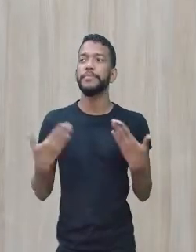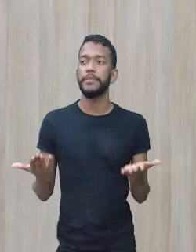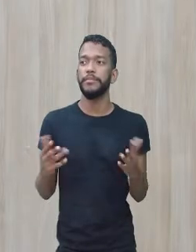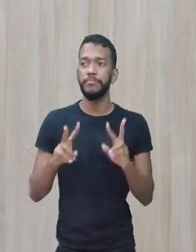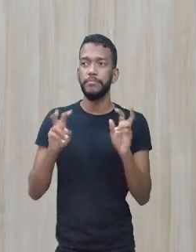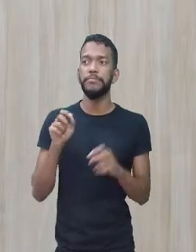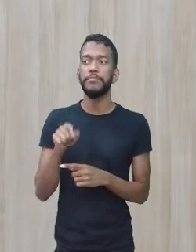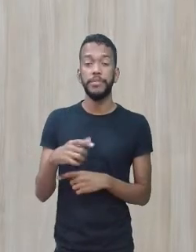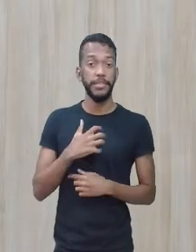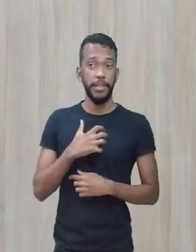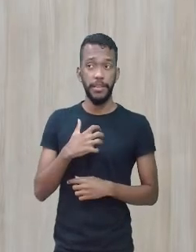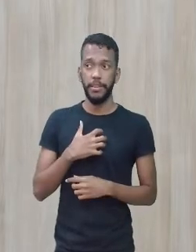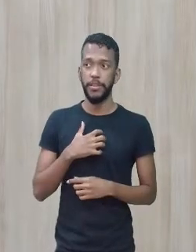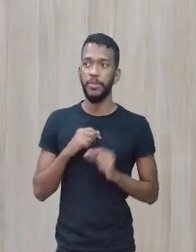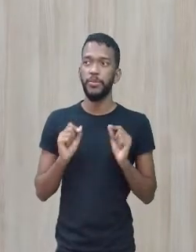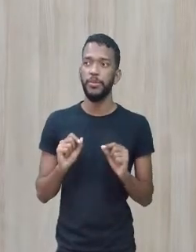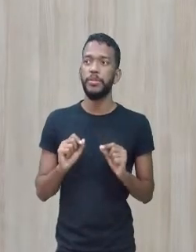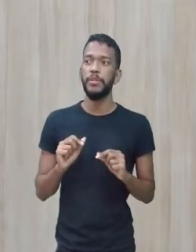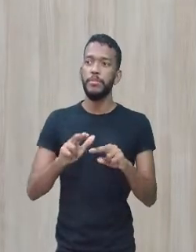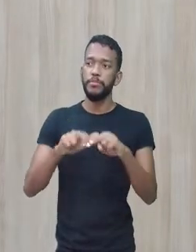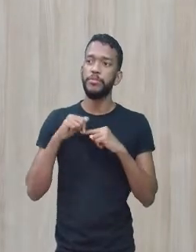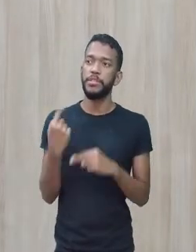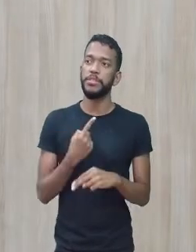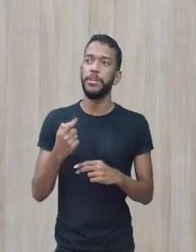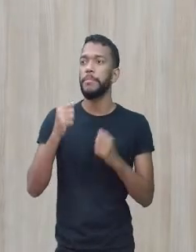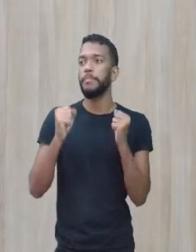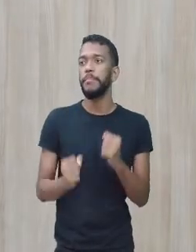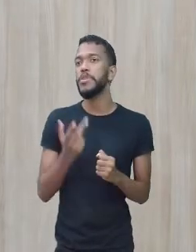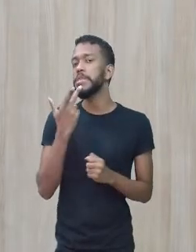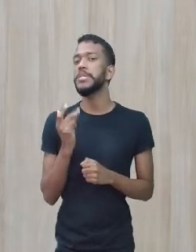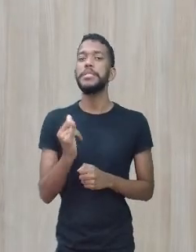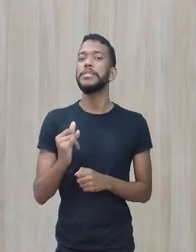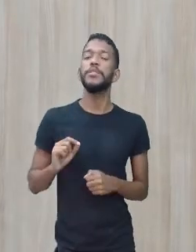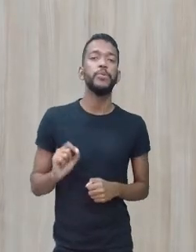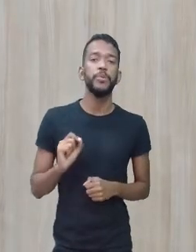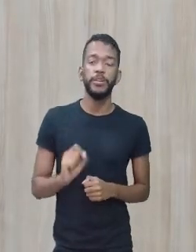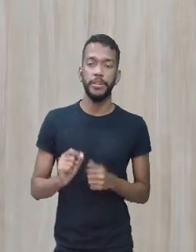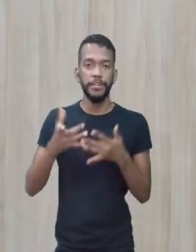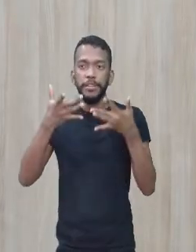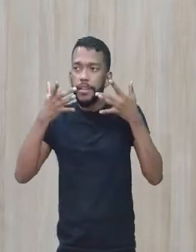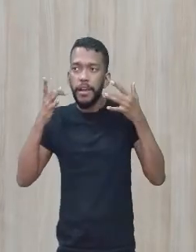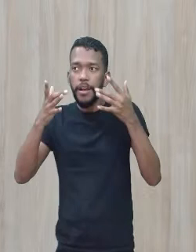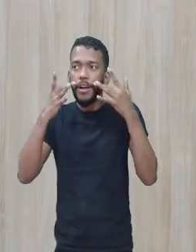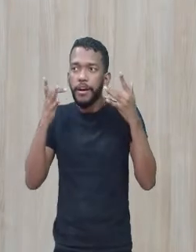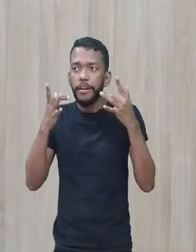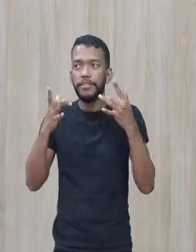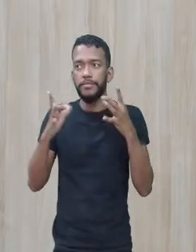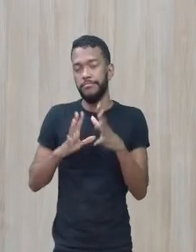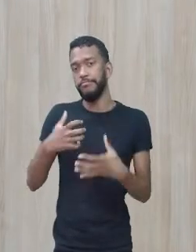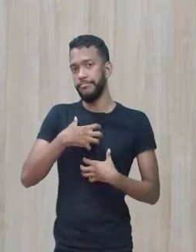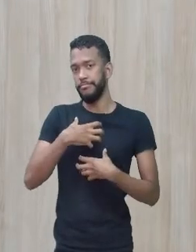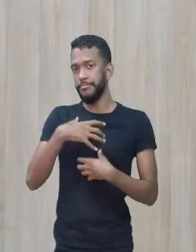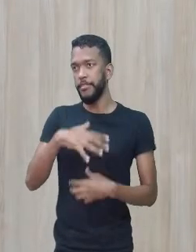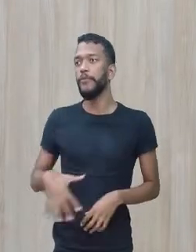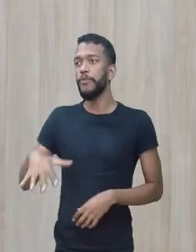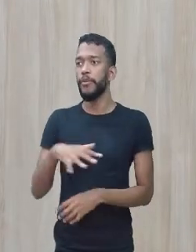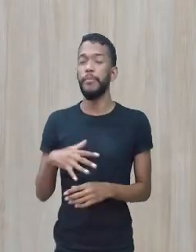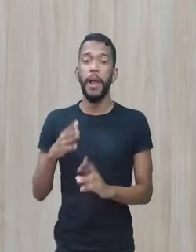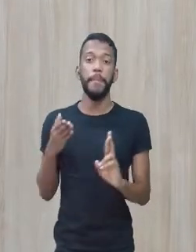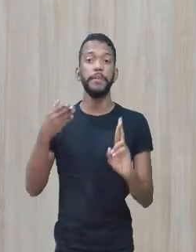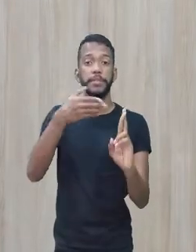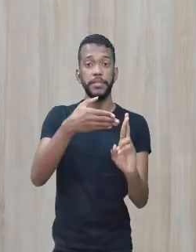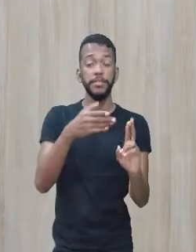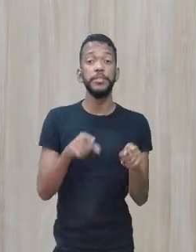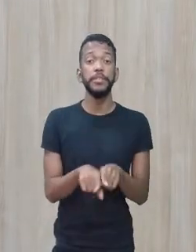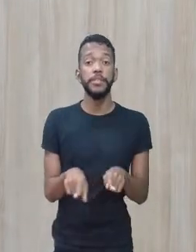né, a gente poderia dizer, por exemplo, que o teatro, nessa forma de representação,